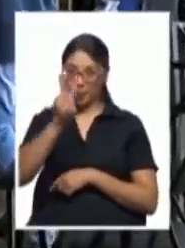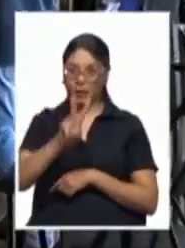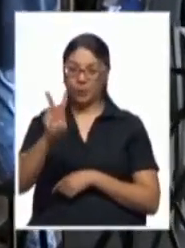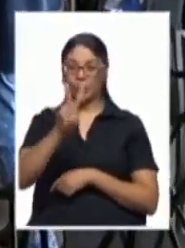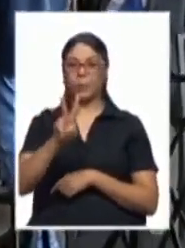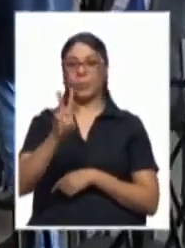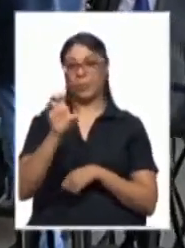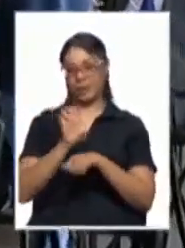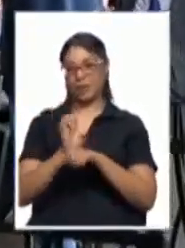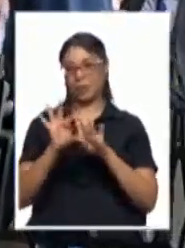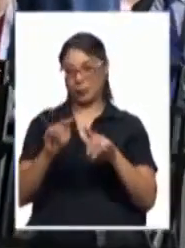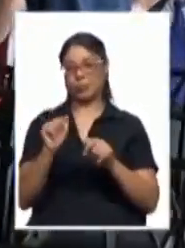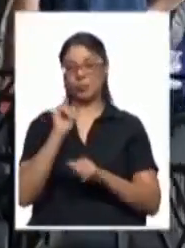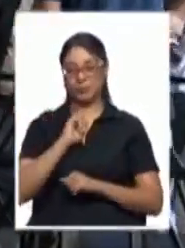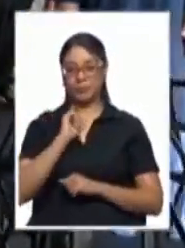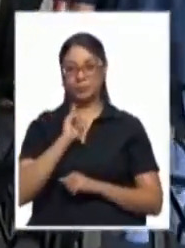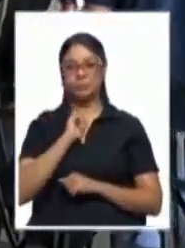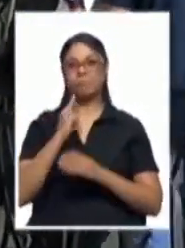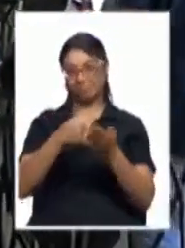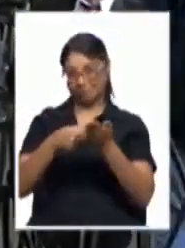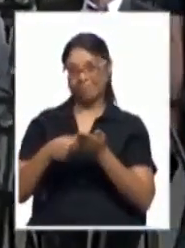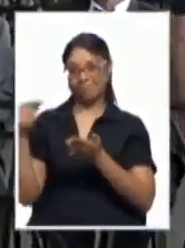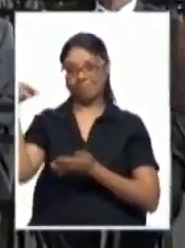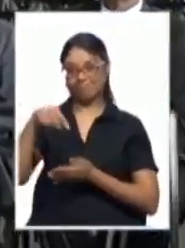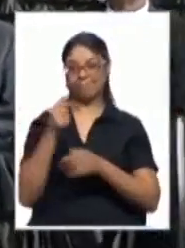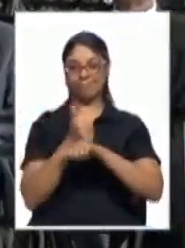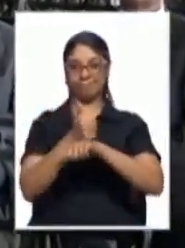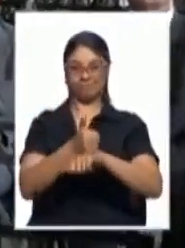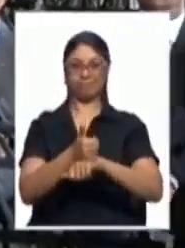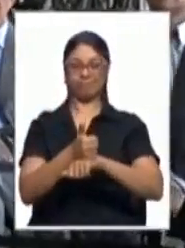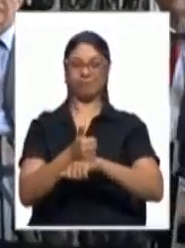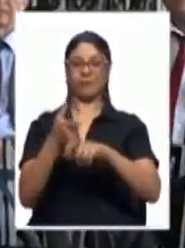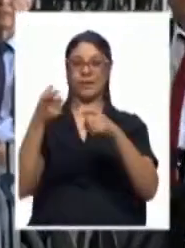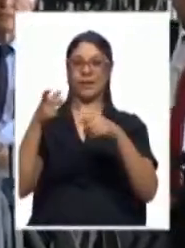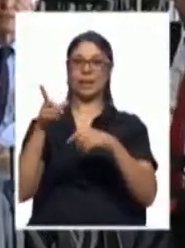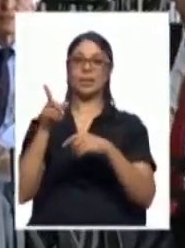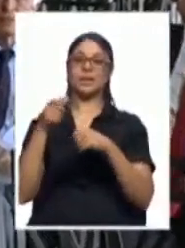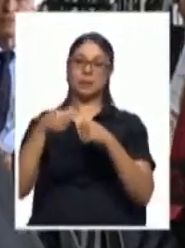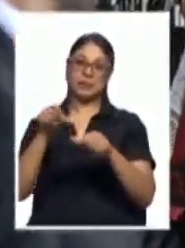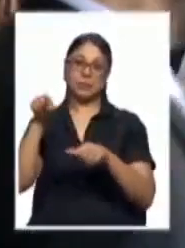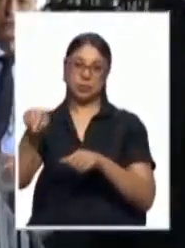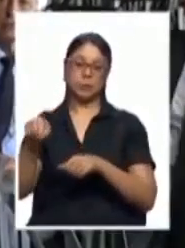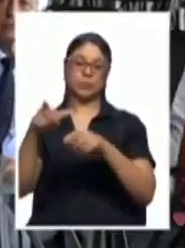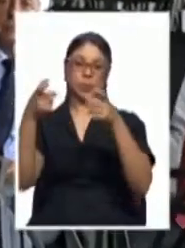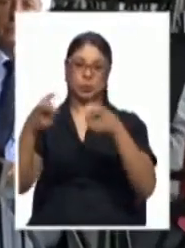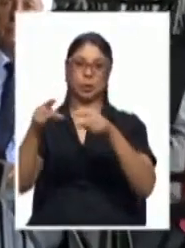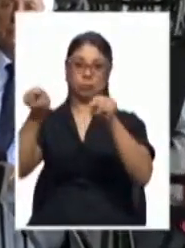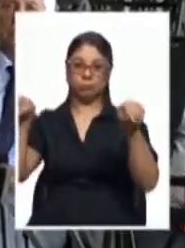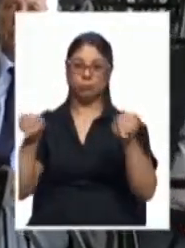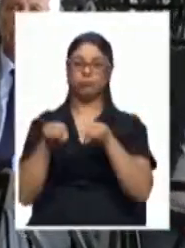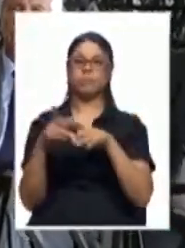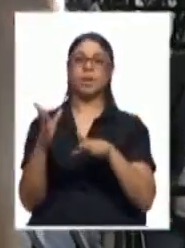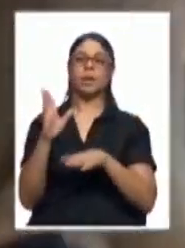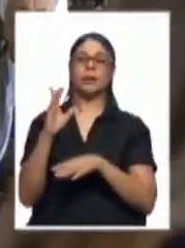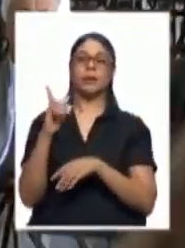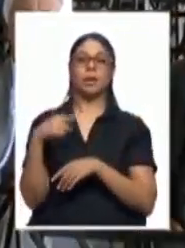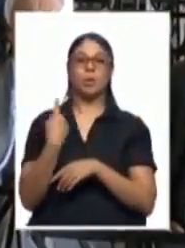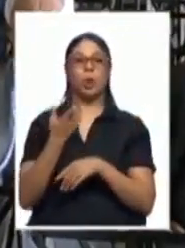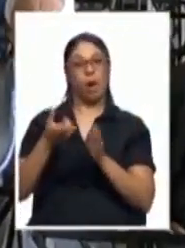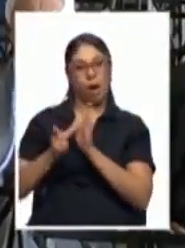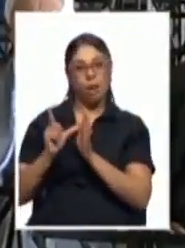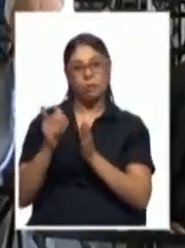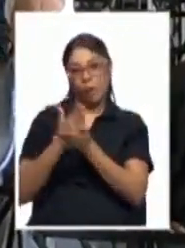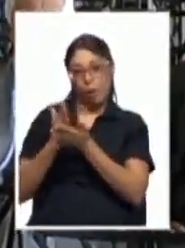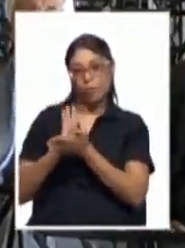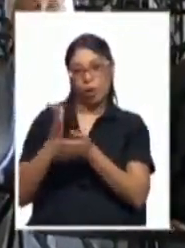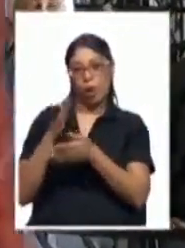foram convidados para a cerimônia de posse. Ficaram nesse local aqui concentrados, nós já conversamos com alguns deles antes da cerimônia e